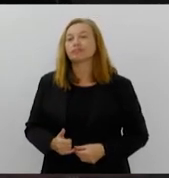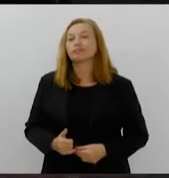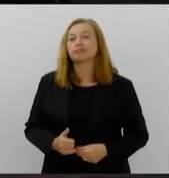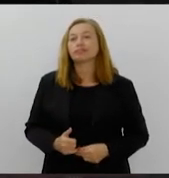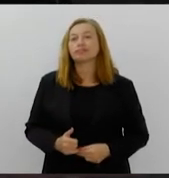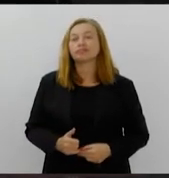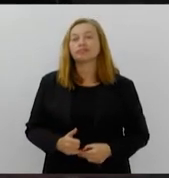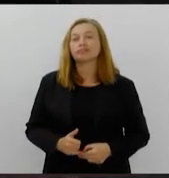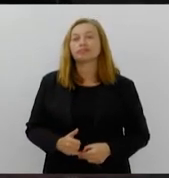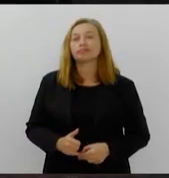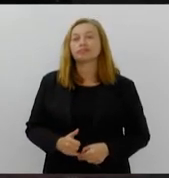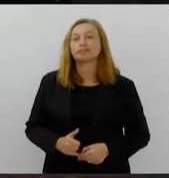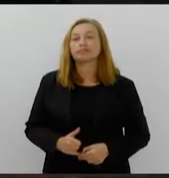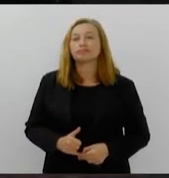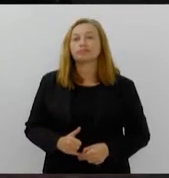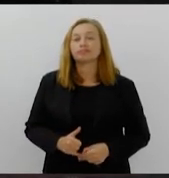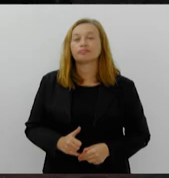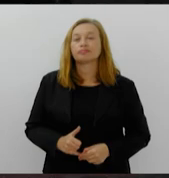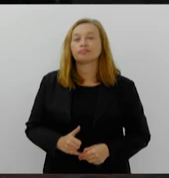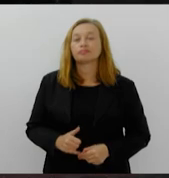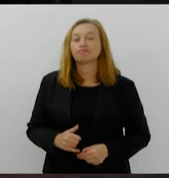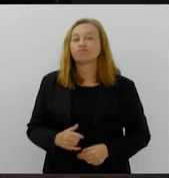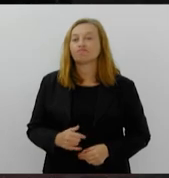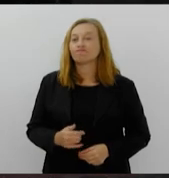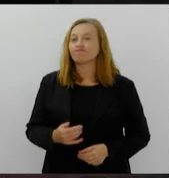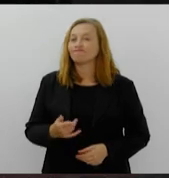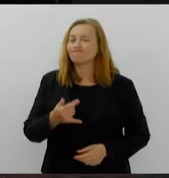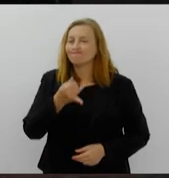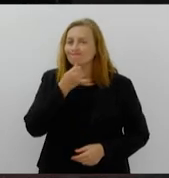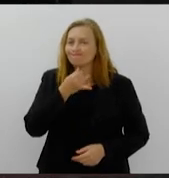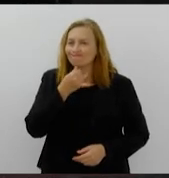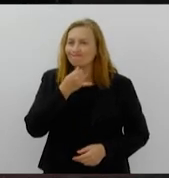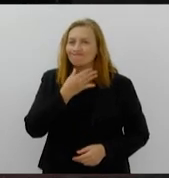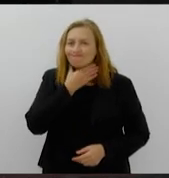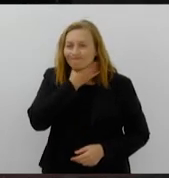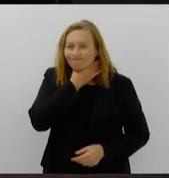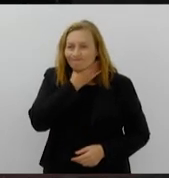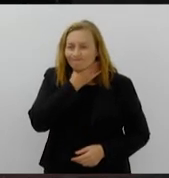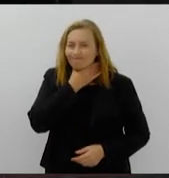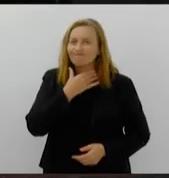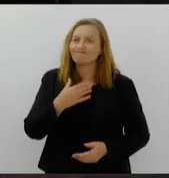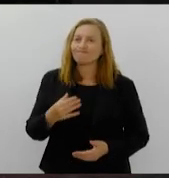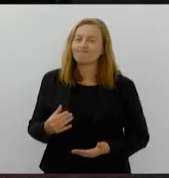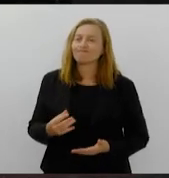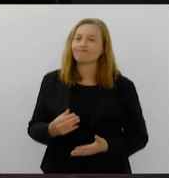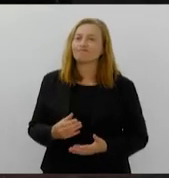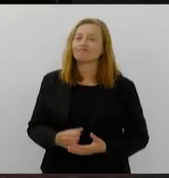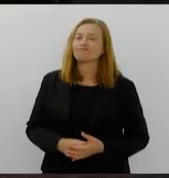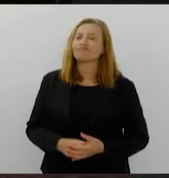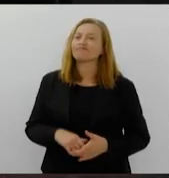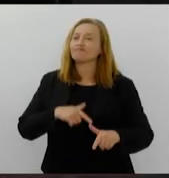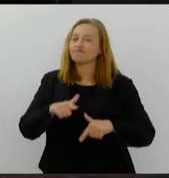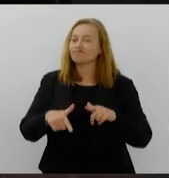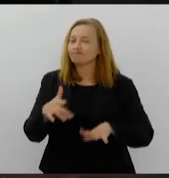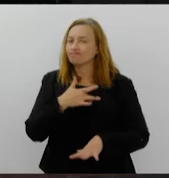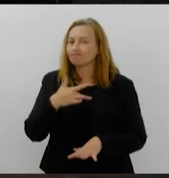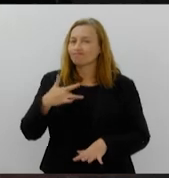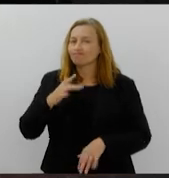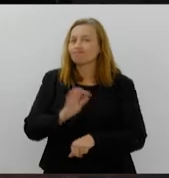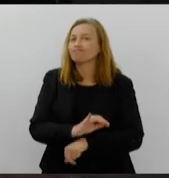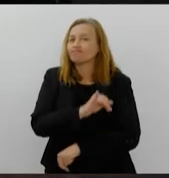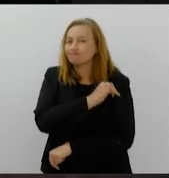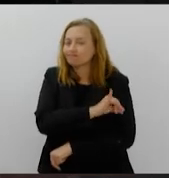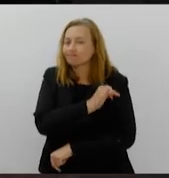reiterar a nossa indignação com a crise que tomou conta dos serviços de saúde do Estado do Rio de